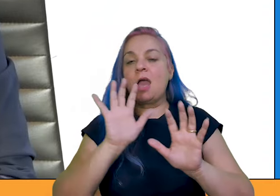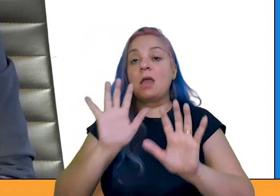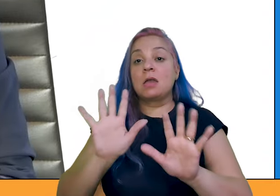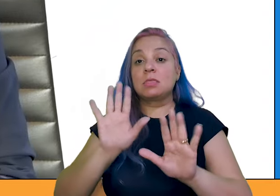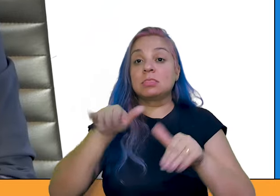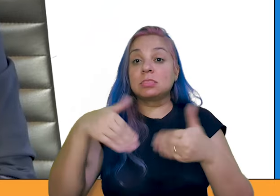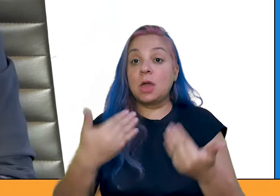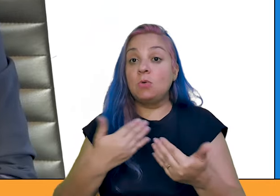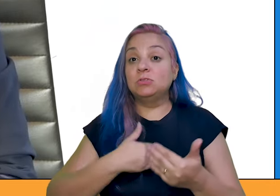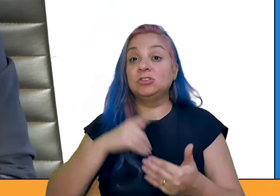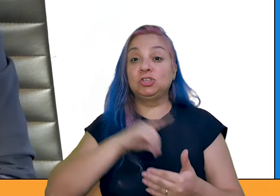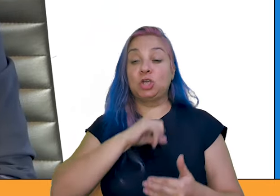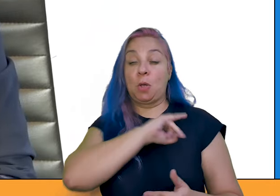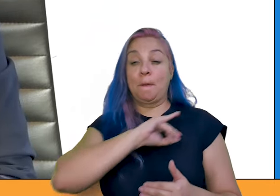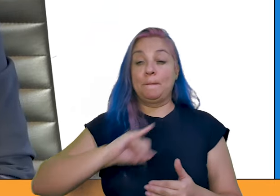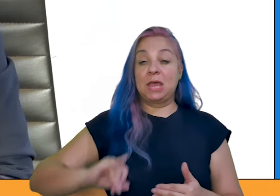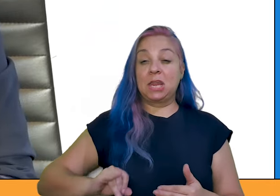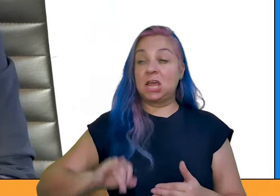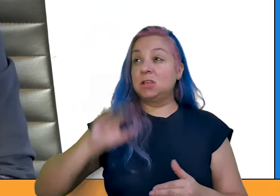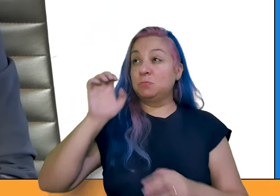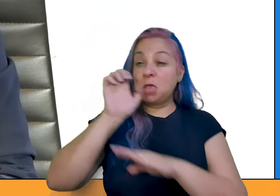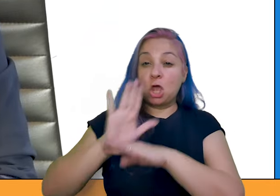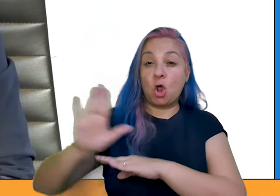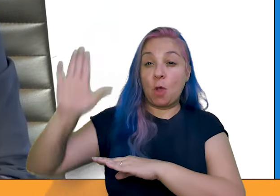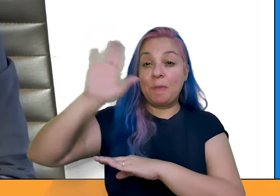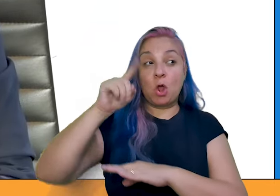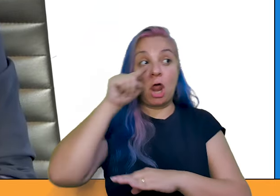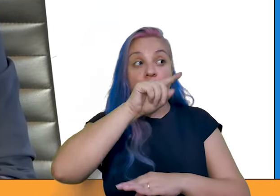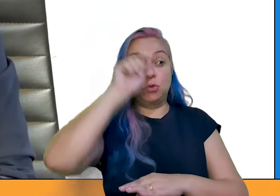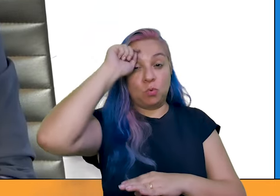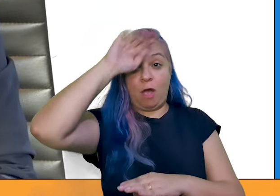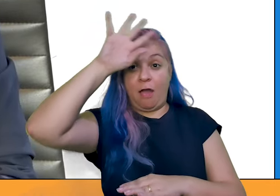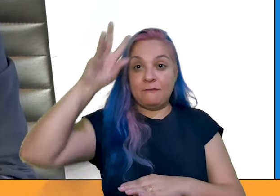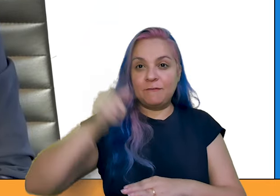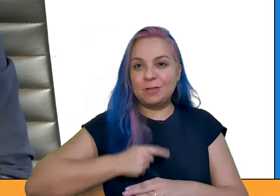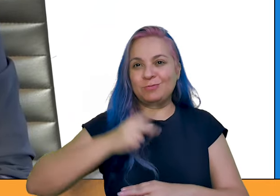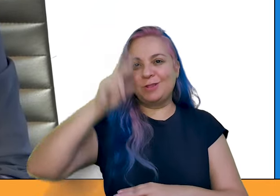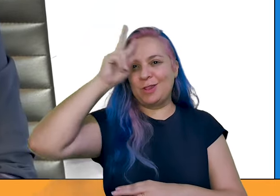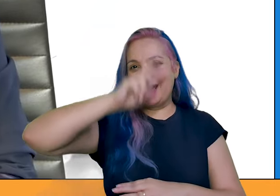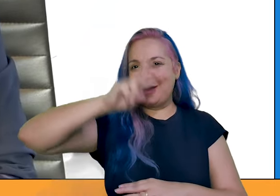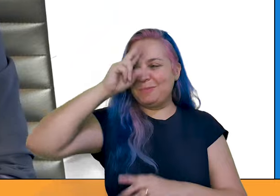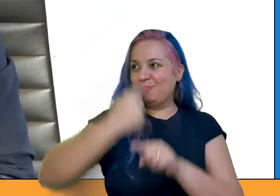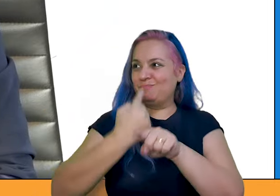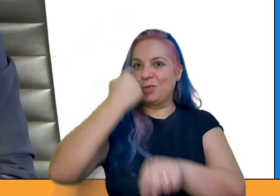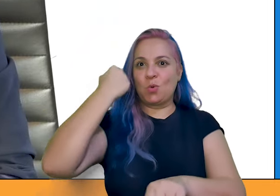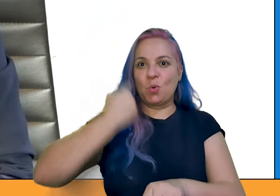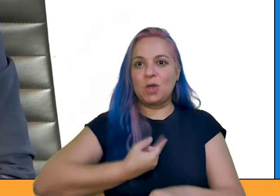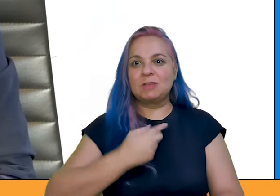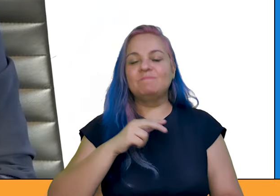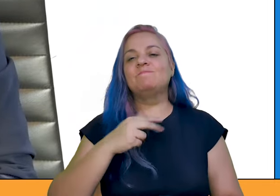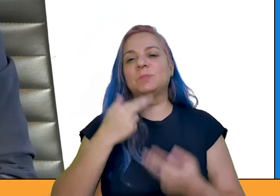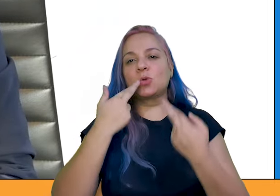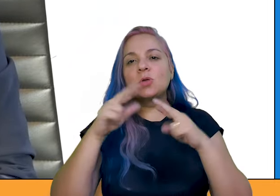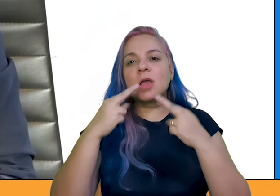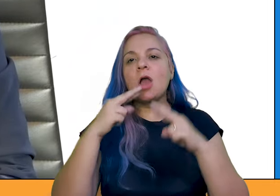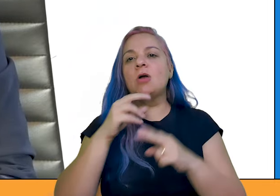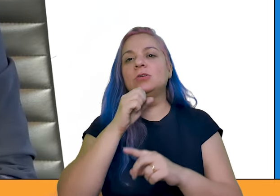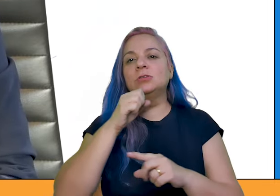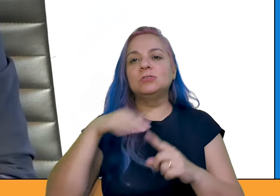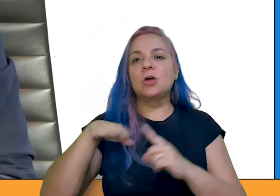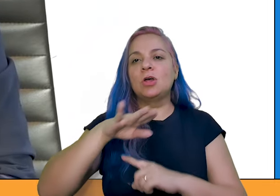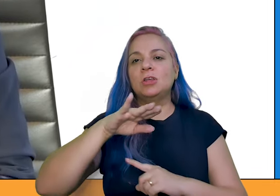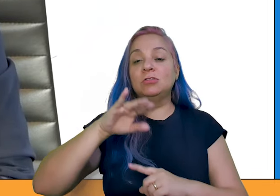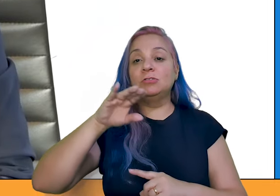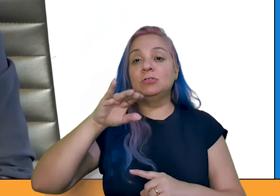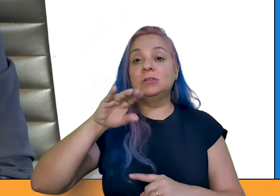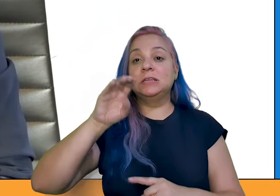importante na consolidação do imperialismo europeu no continente africano, como nos lembra o crítico cultural, o teórico e